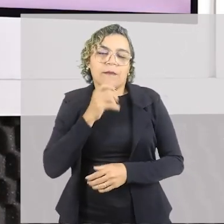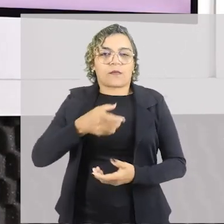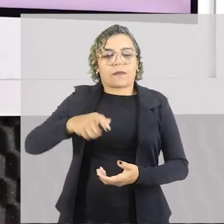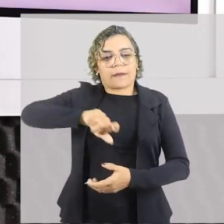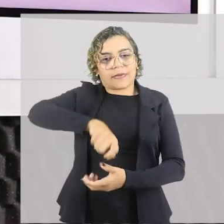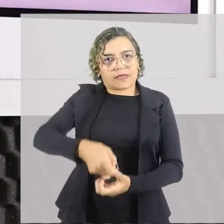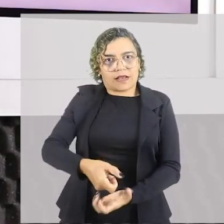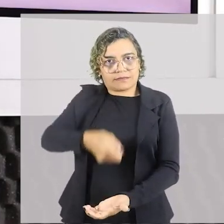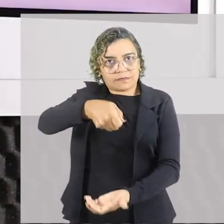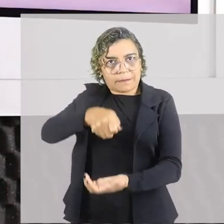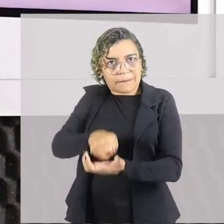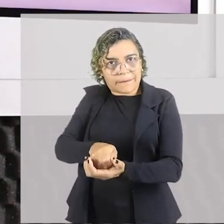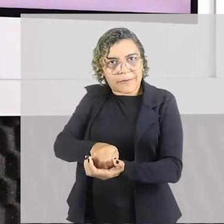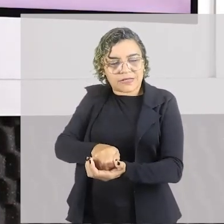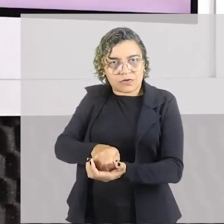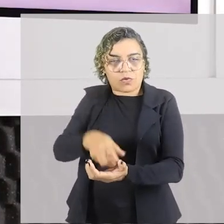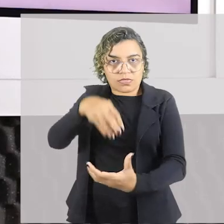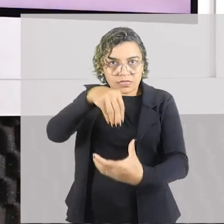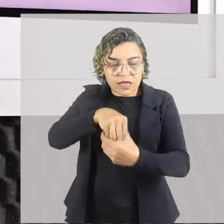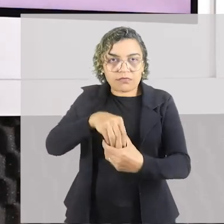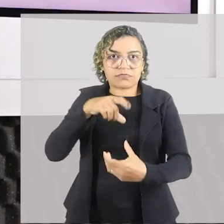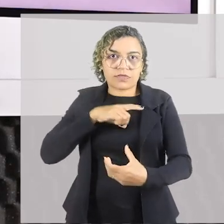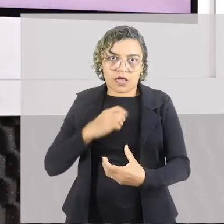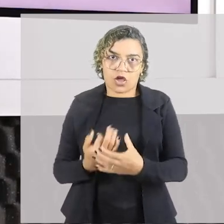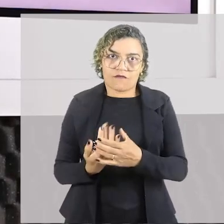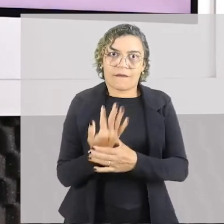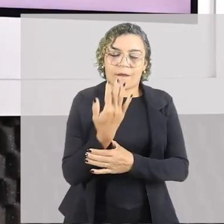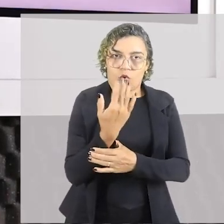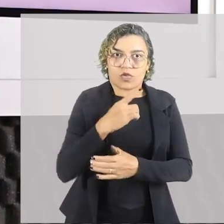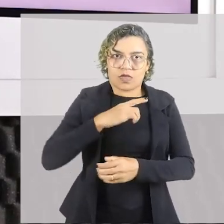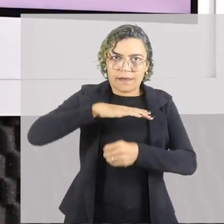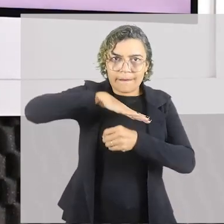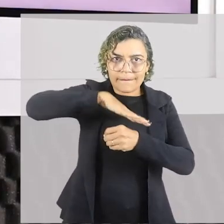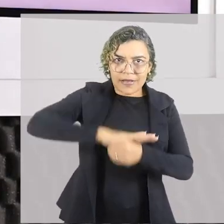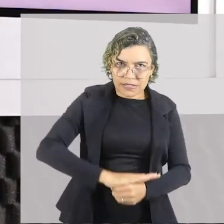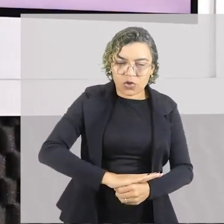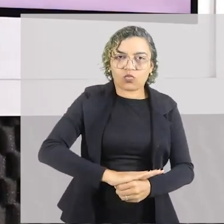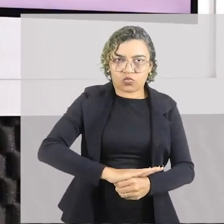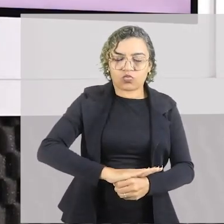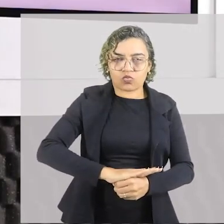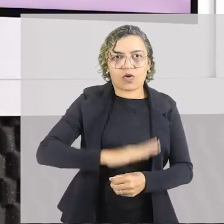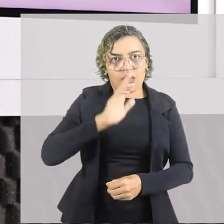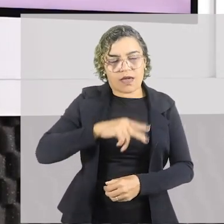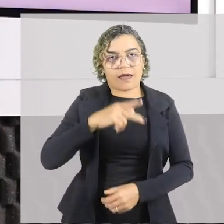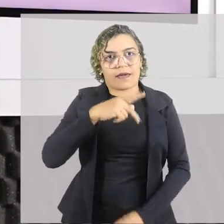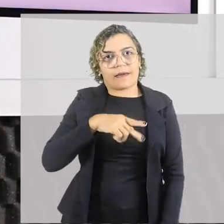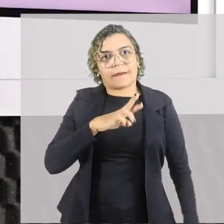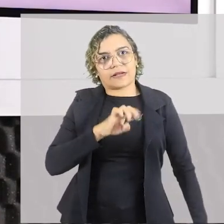quando tu esquenta, ali não fica cheio de vapor, esse vapor não exerce uma pressão na panela, pronto, pressão de vapor.